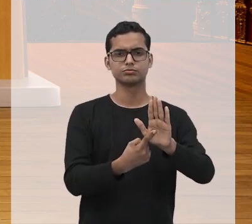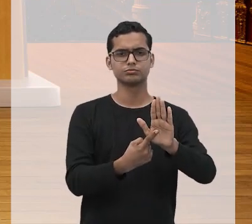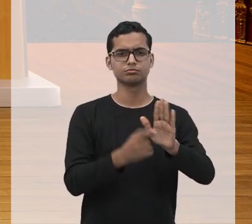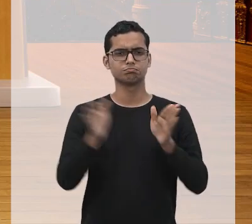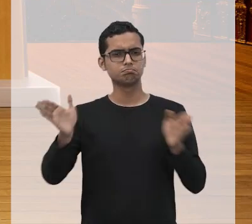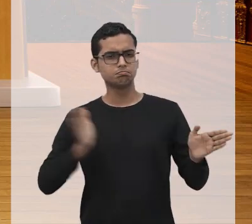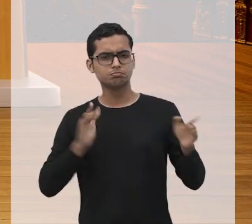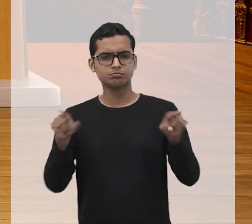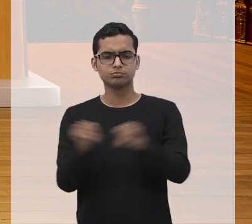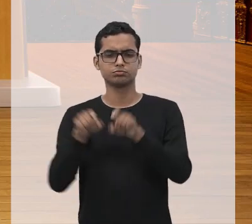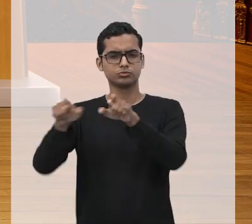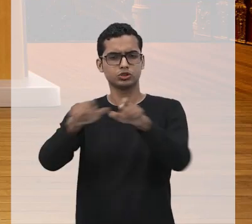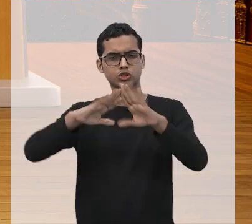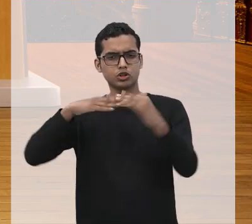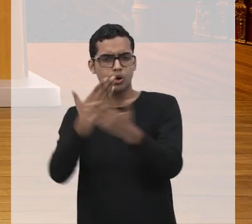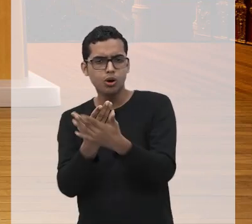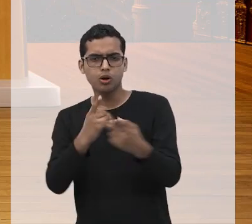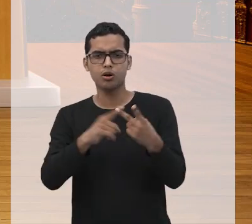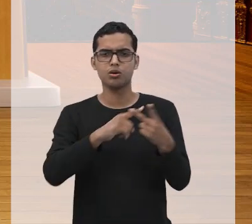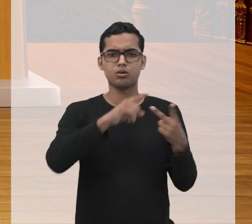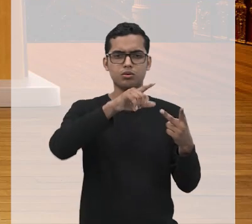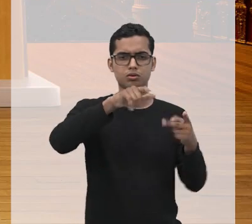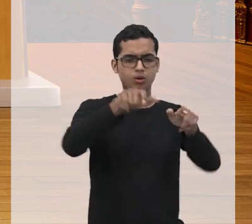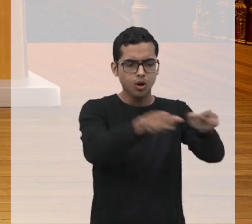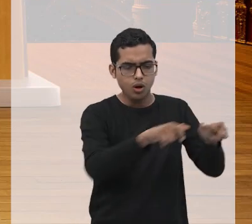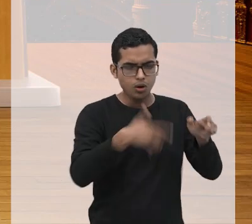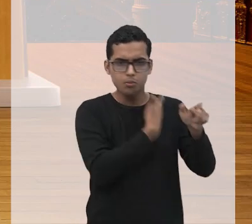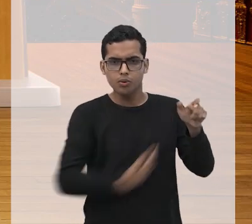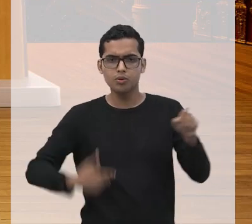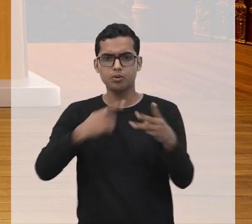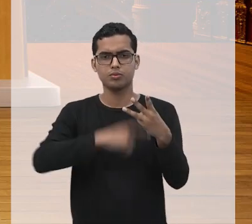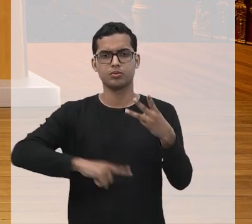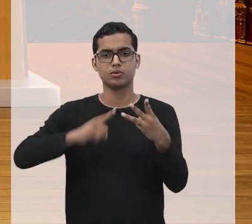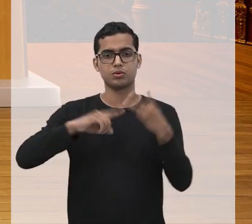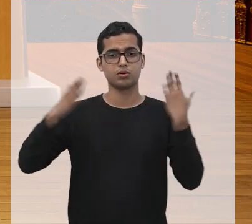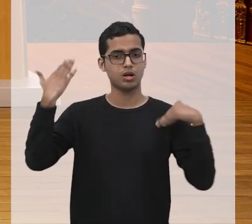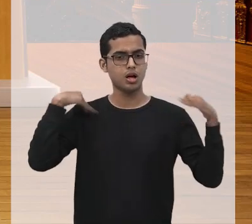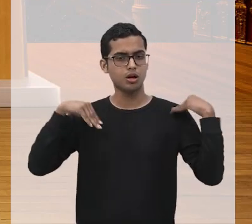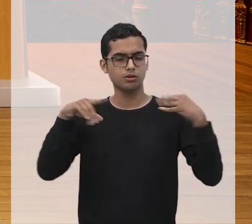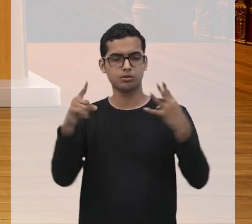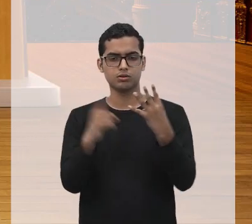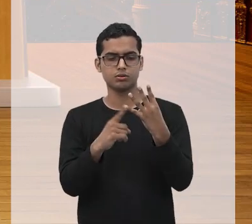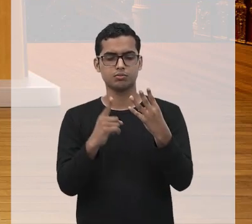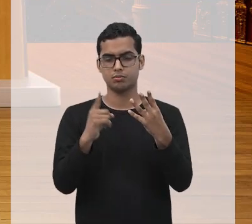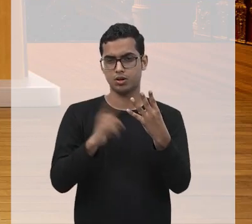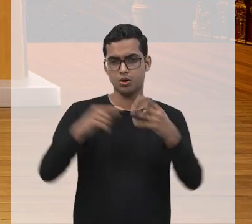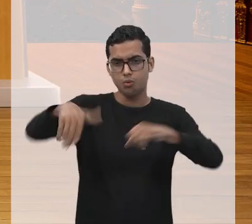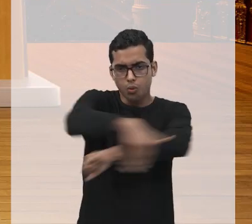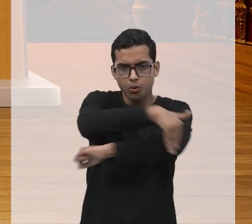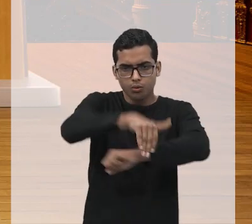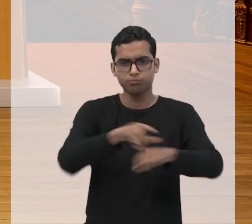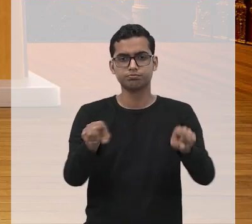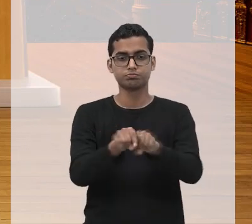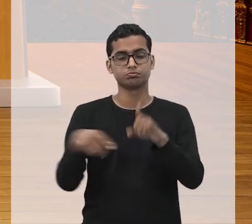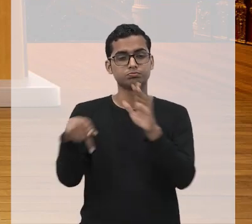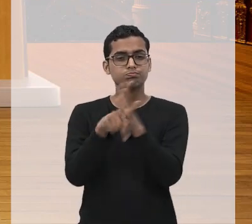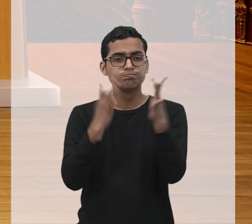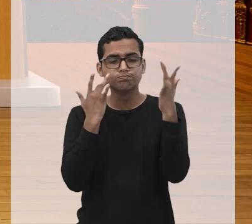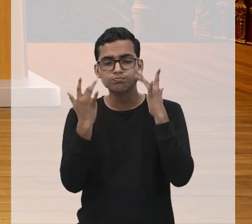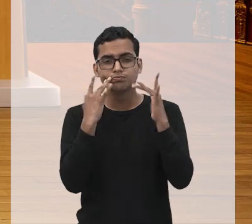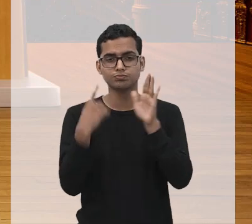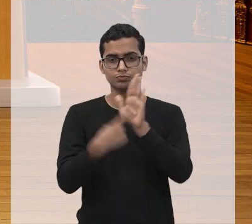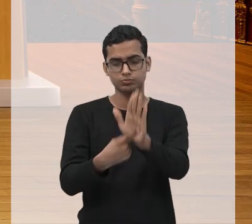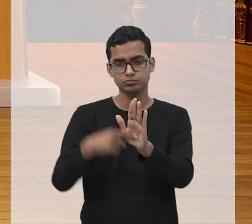escolas, espaços públicos de lazer e ruas. Então, esse teatro de catequese ele veio para levar